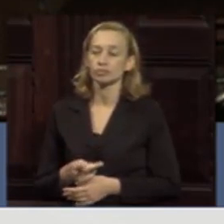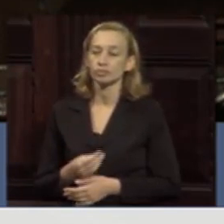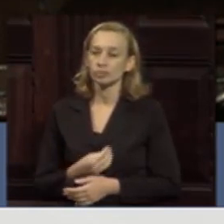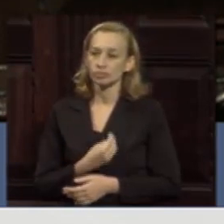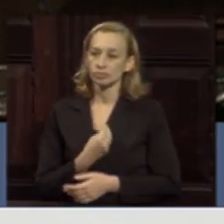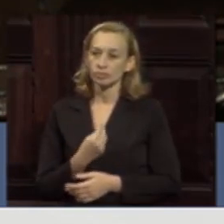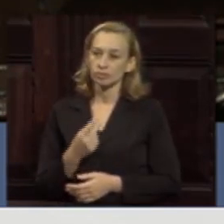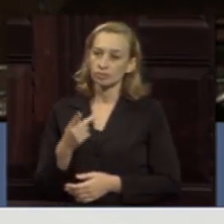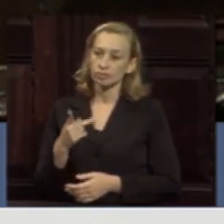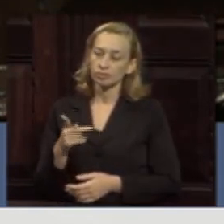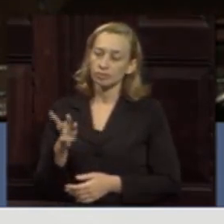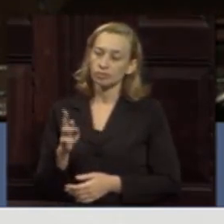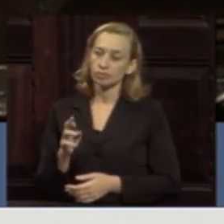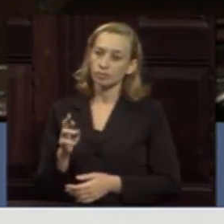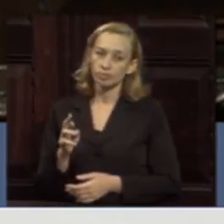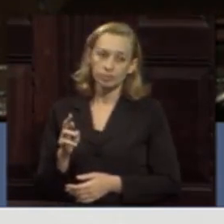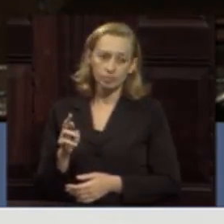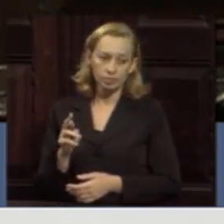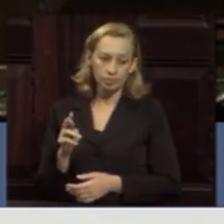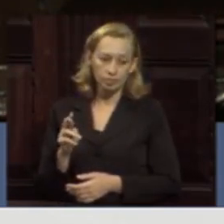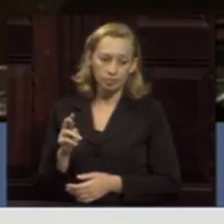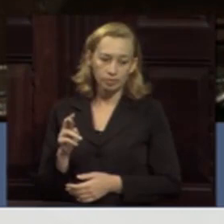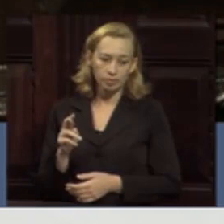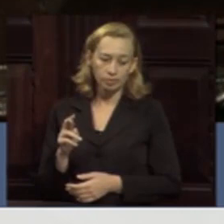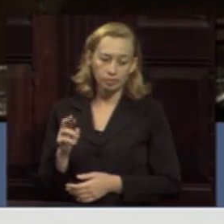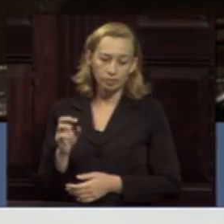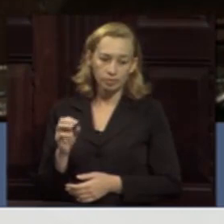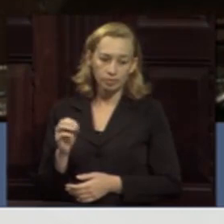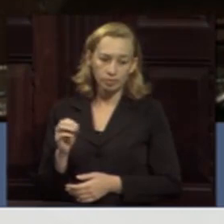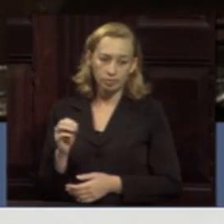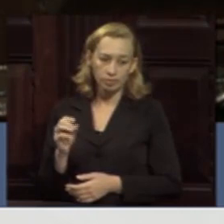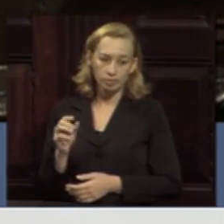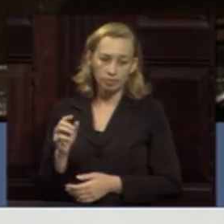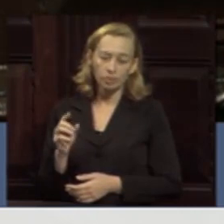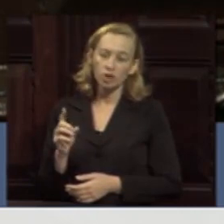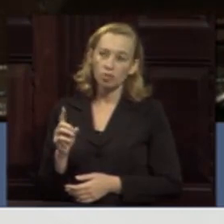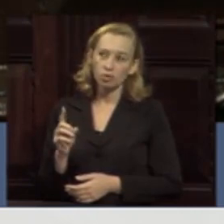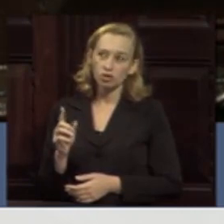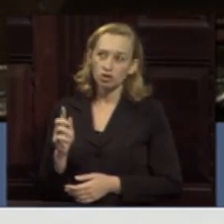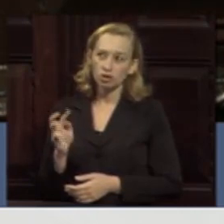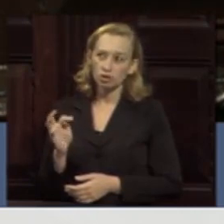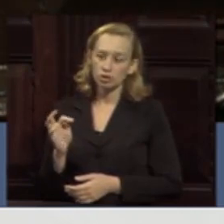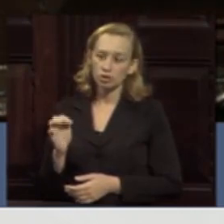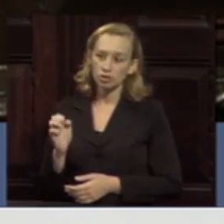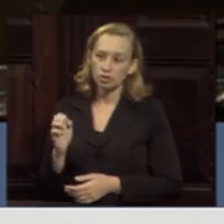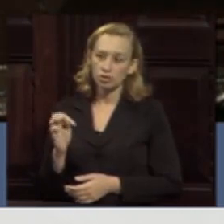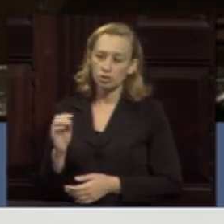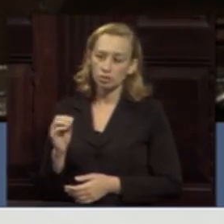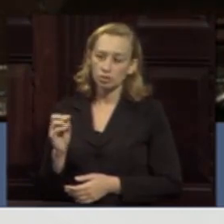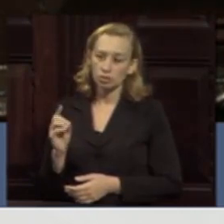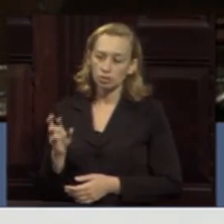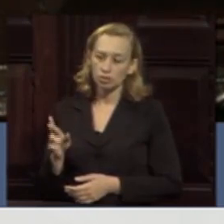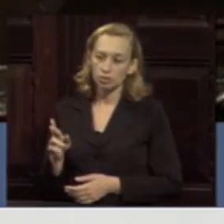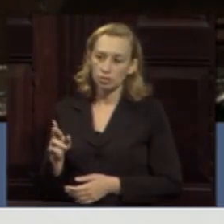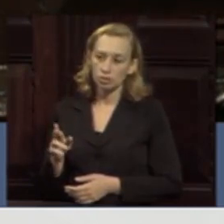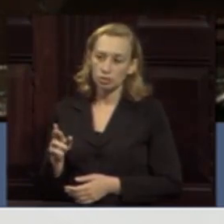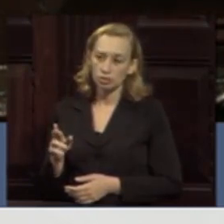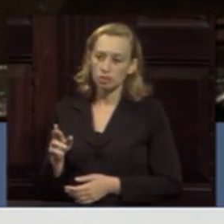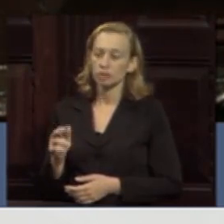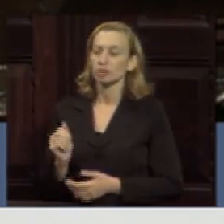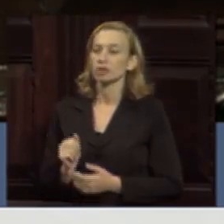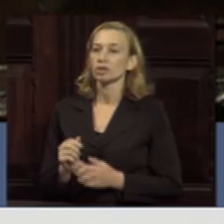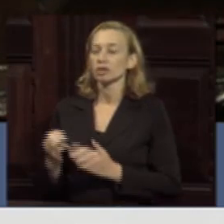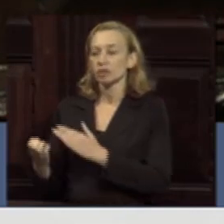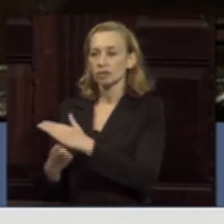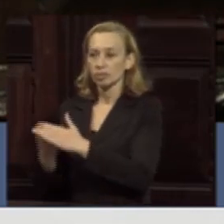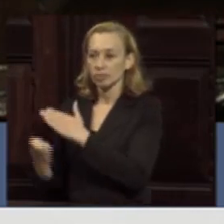serviço, de uma empresa. Eu, por exemplo, estou sofrendo uma aflição enorme com a Claro.